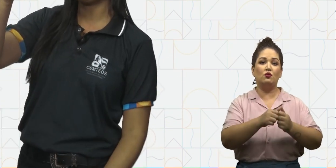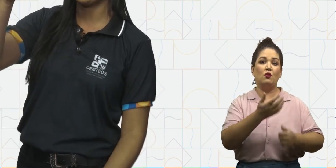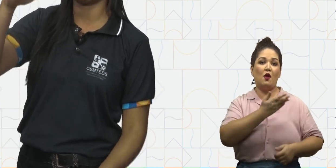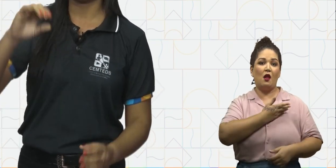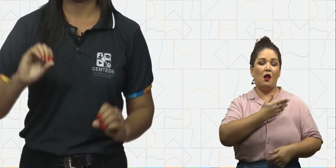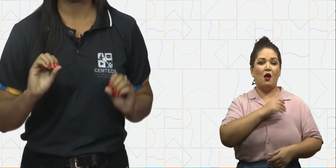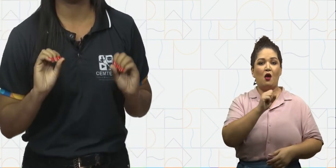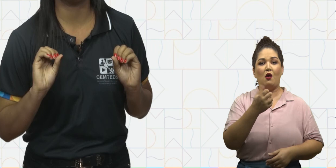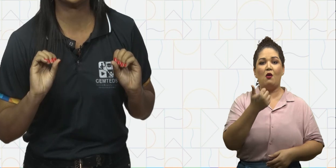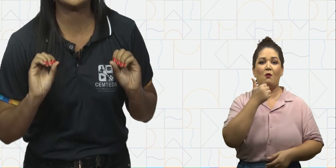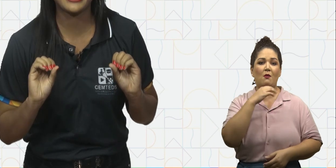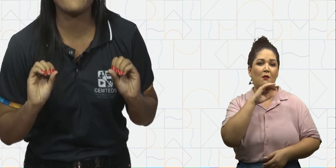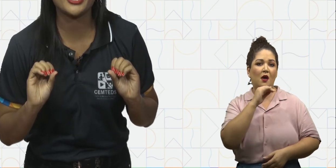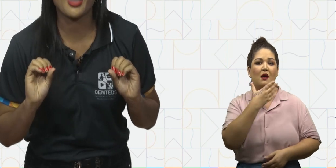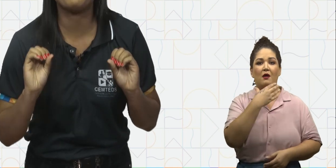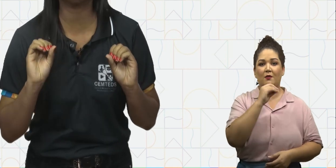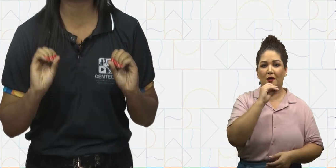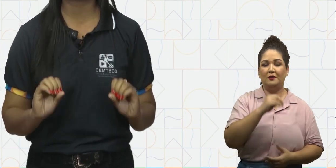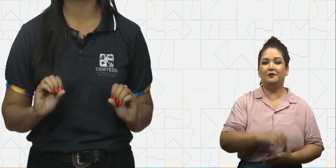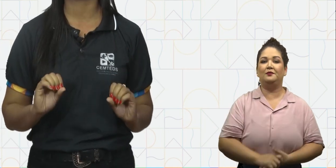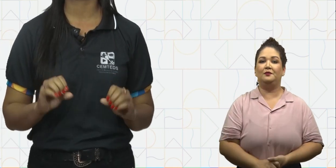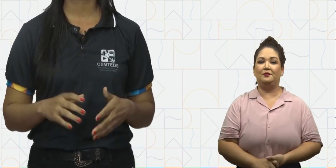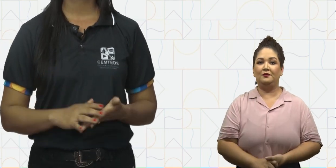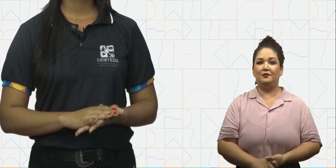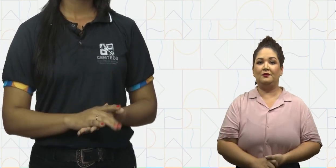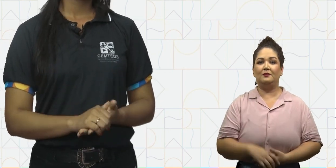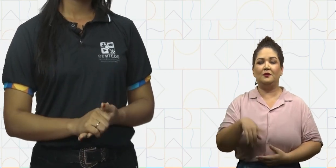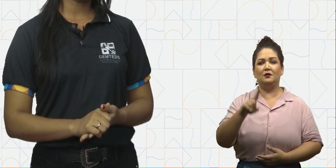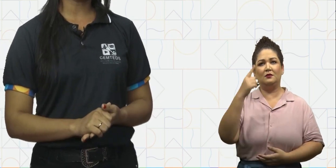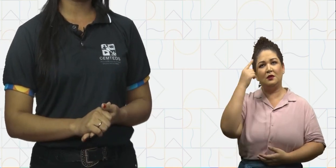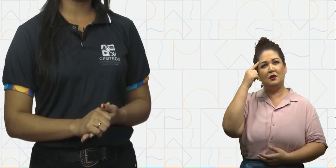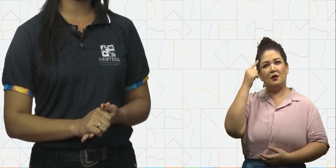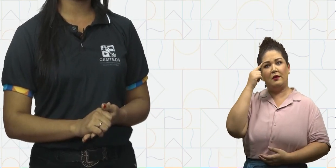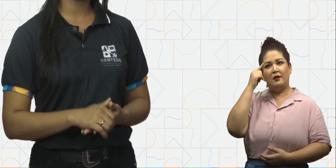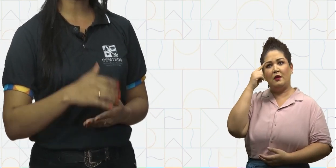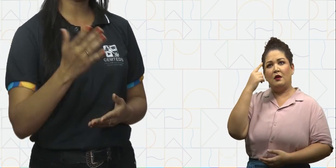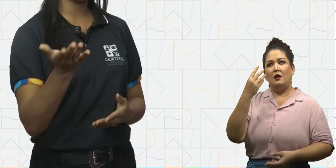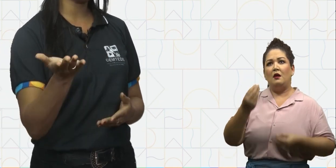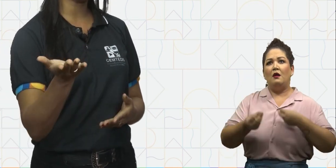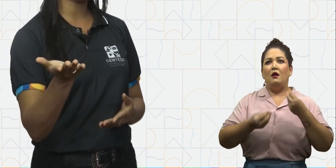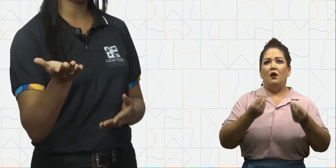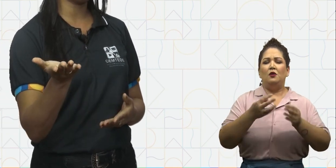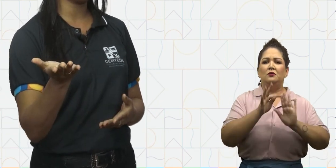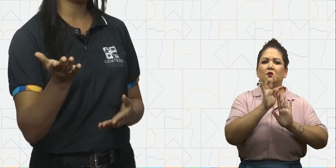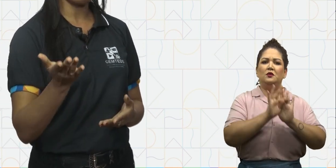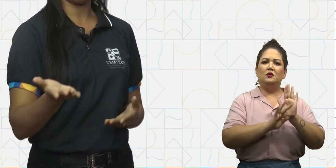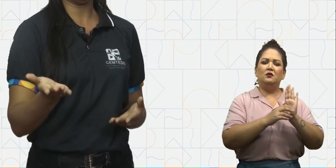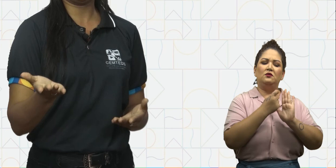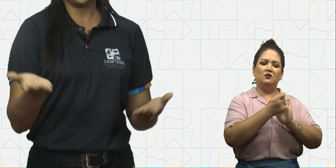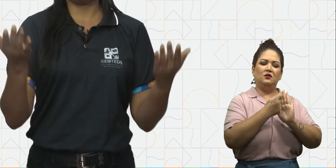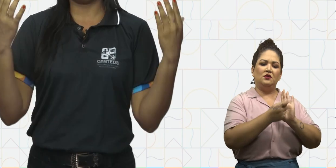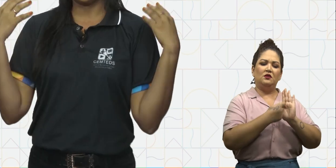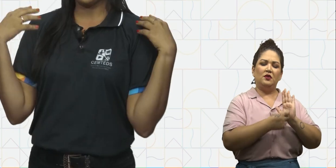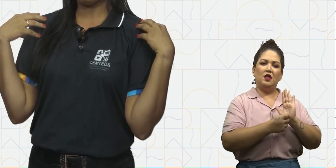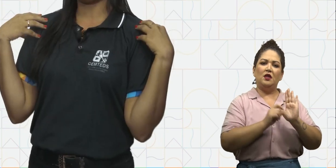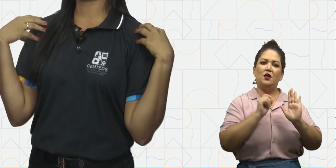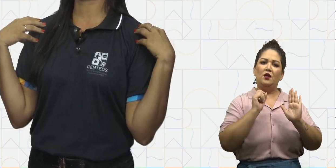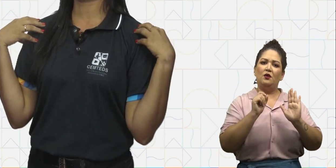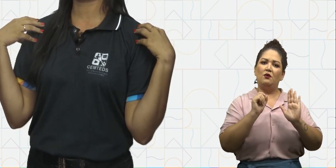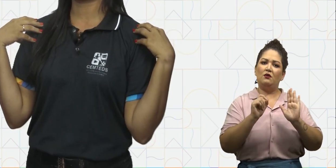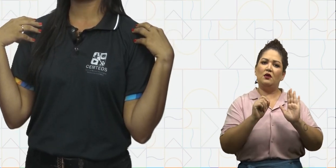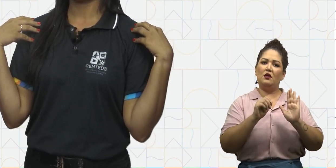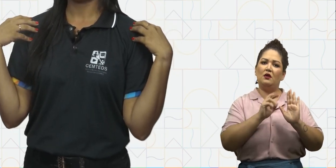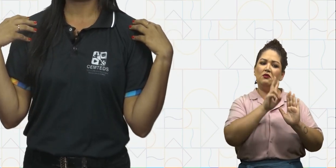adulto também. E você deve estar pensando, que texto você pode escrever? Ou que texto eu